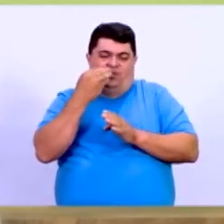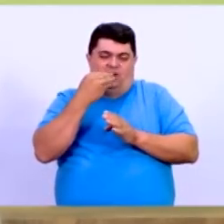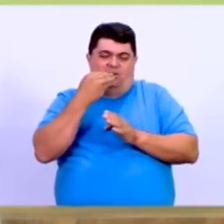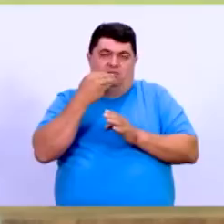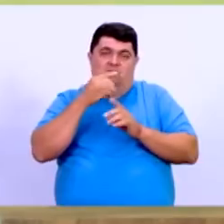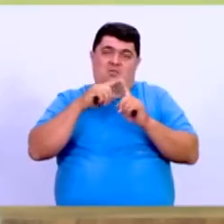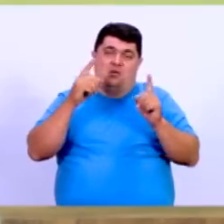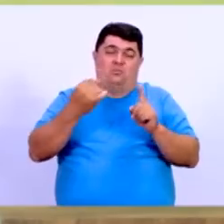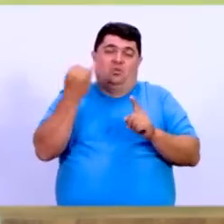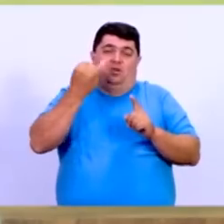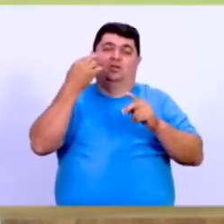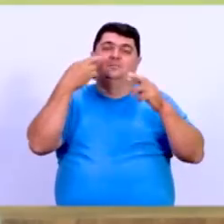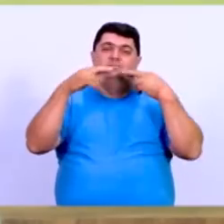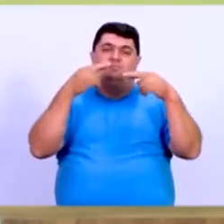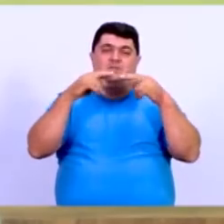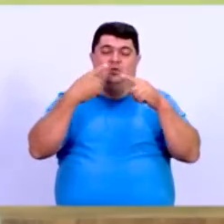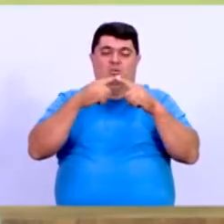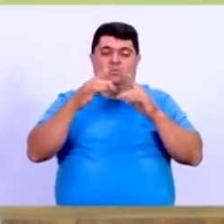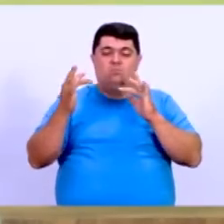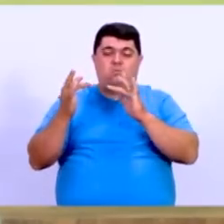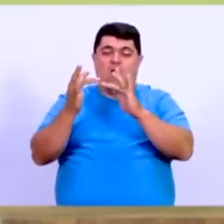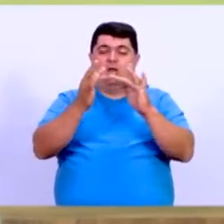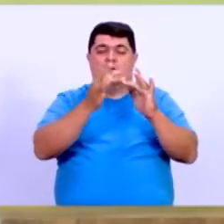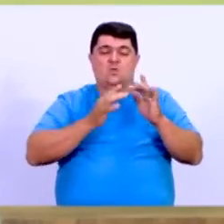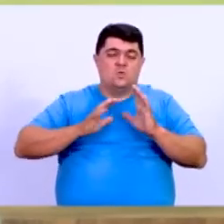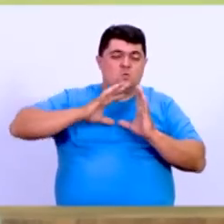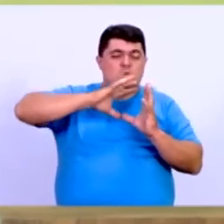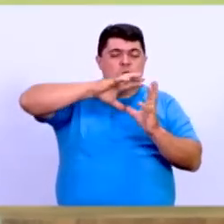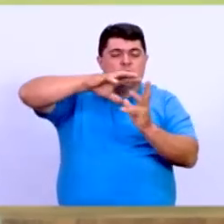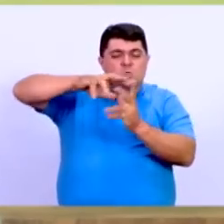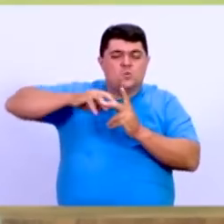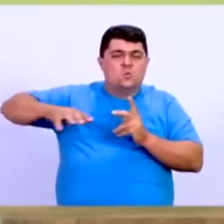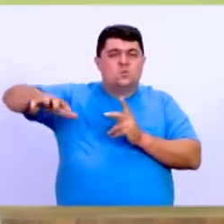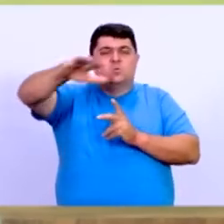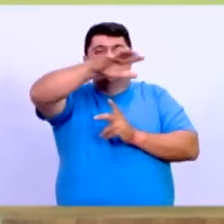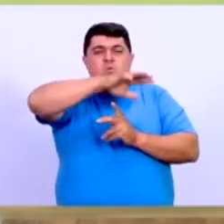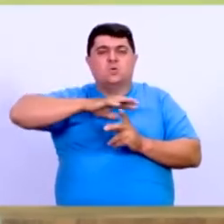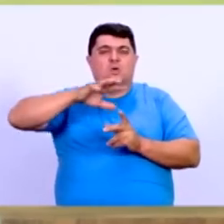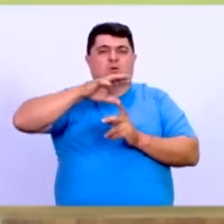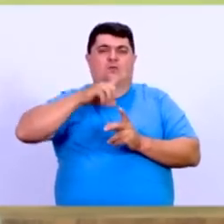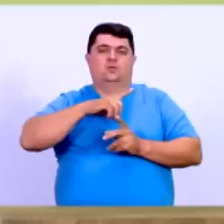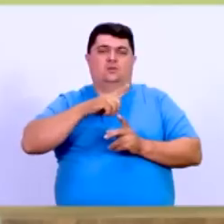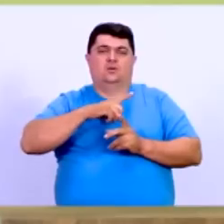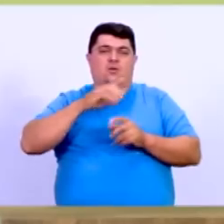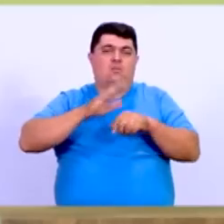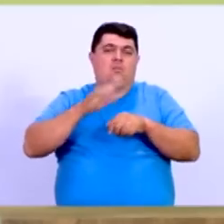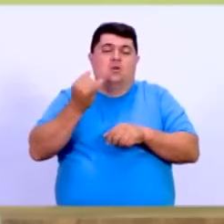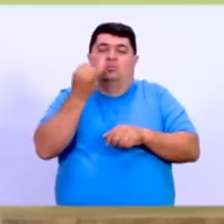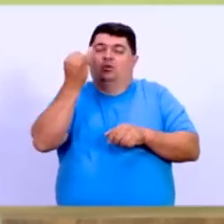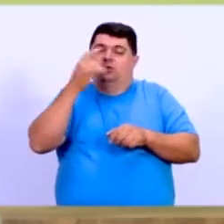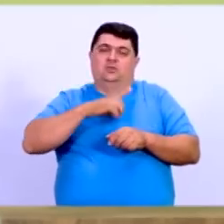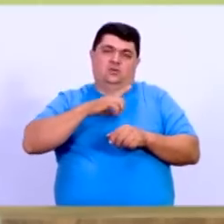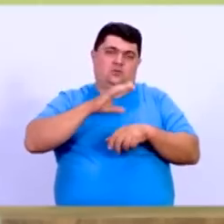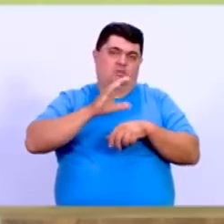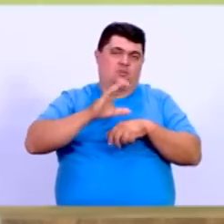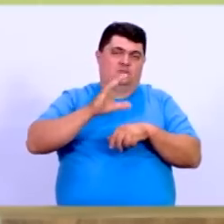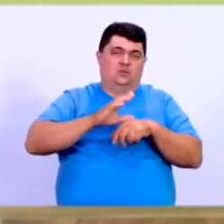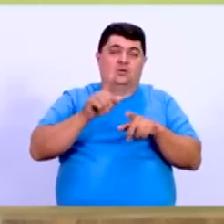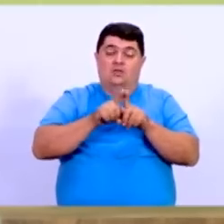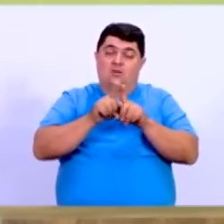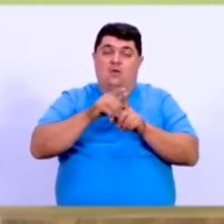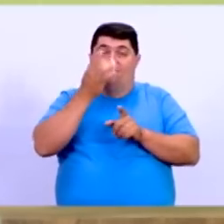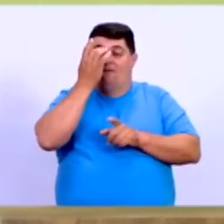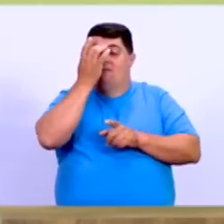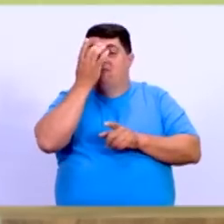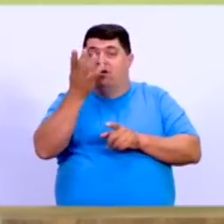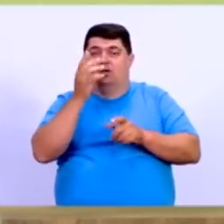tiver rede para conectar esses milhões de usuários que tem neles. Então, essa disciplina talvez ela seja a mais importante do curso de vocês e a mais fácil